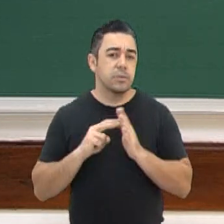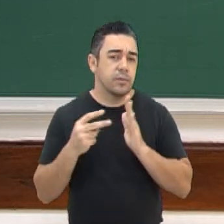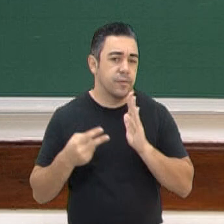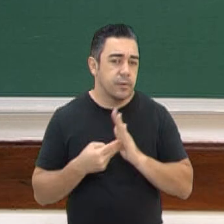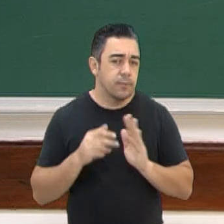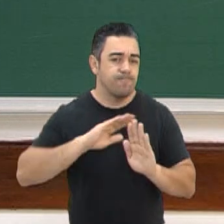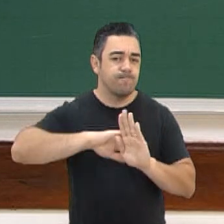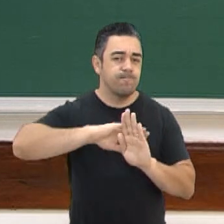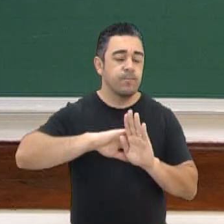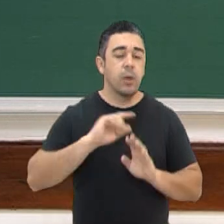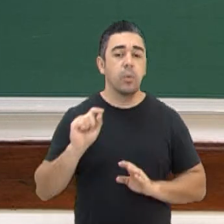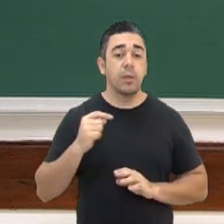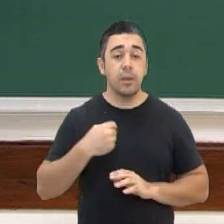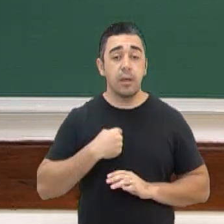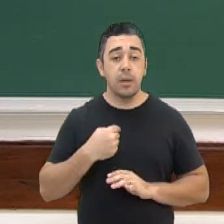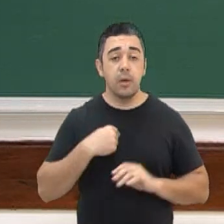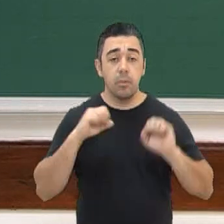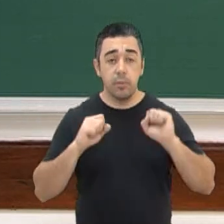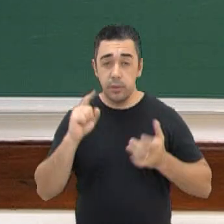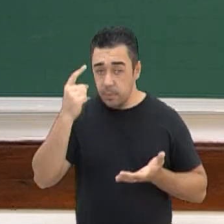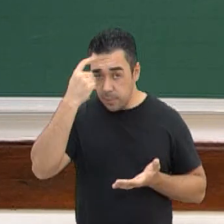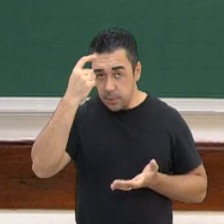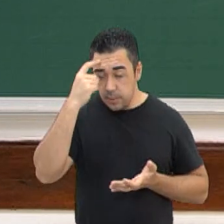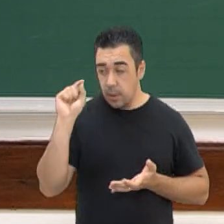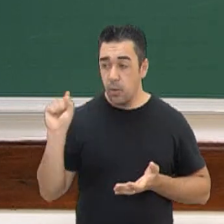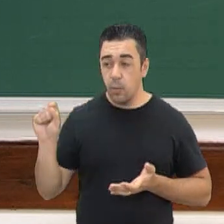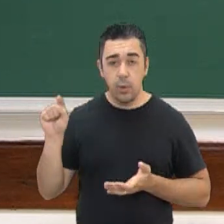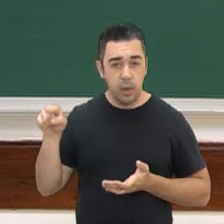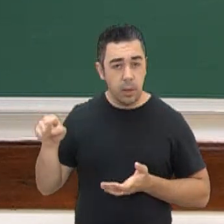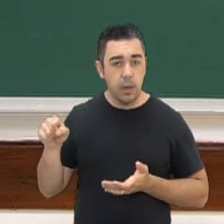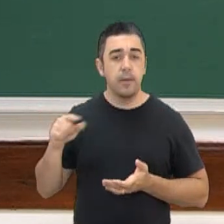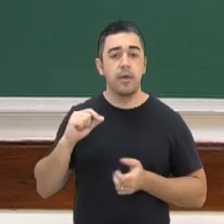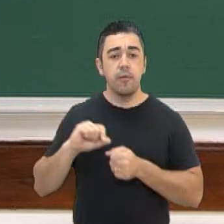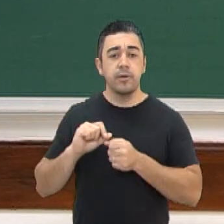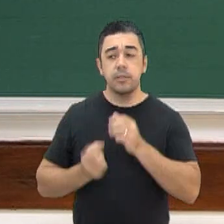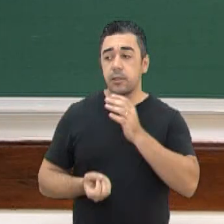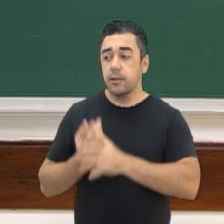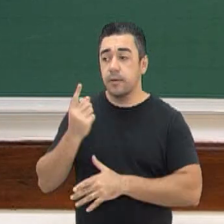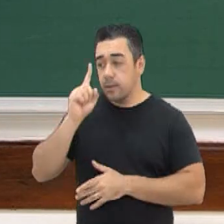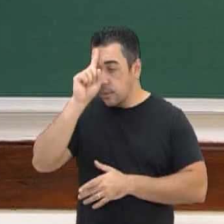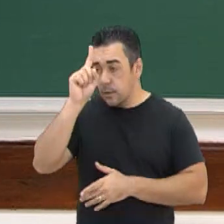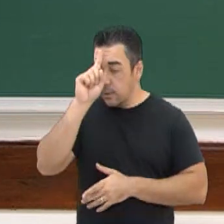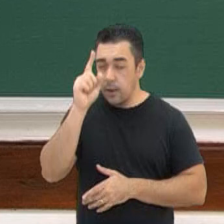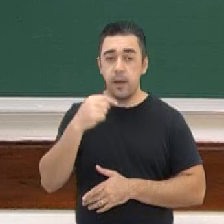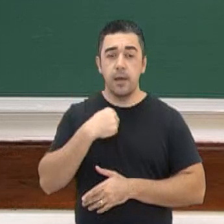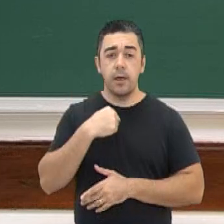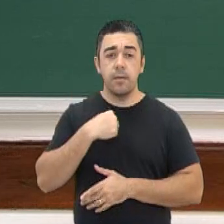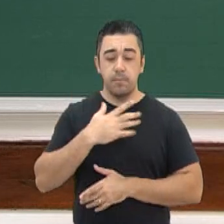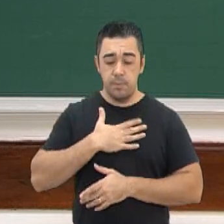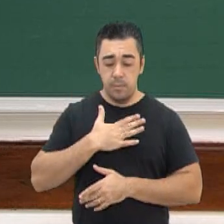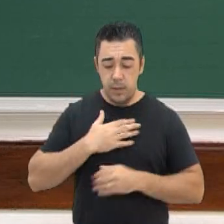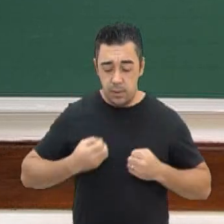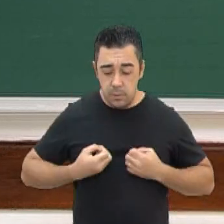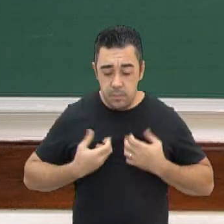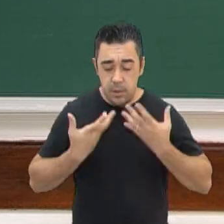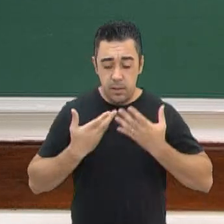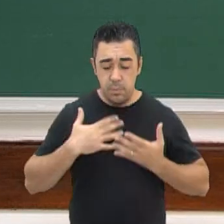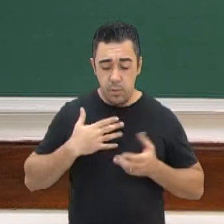a possibilidade de você pensar sobre aquilo, criar e colocar a sua expressão, as